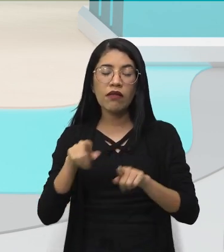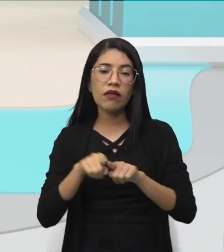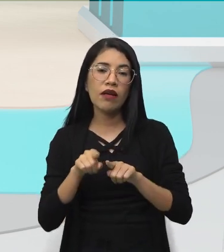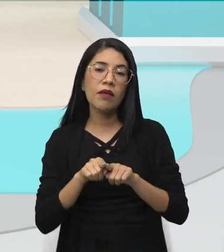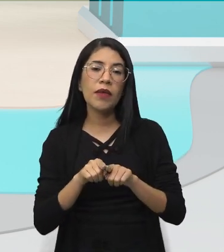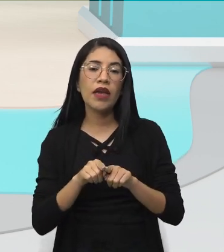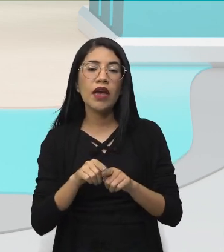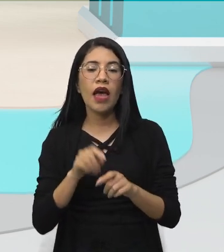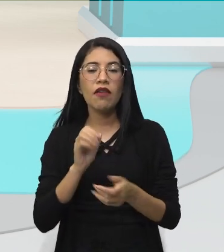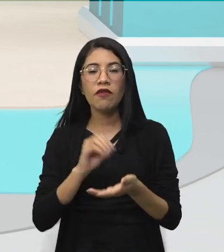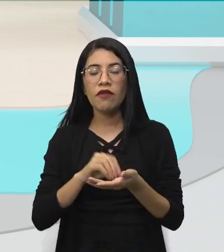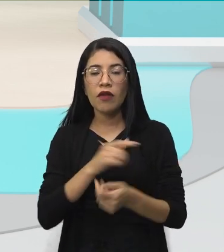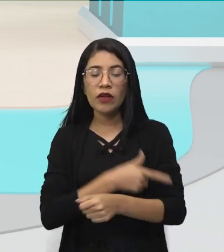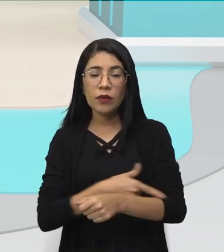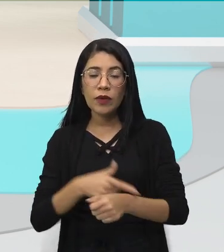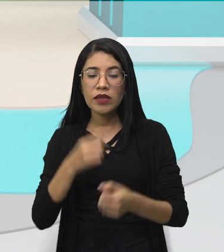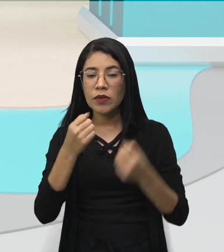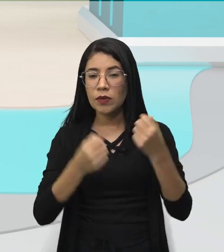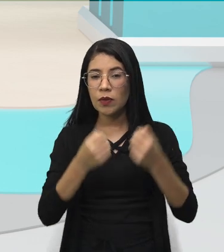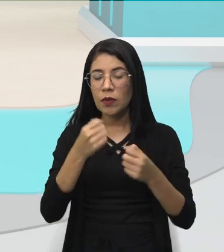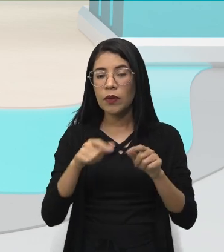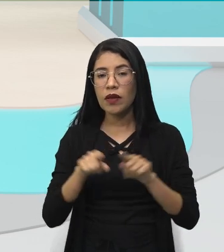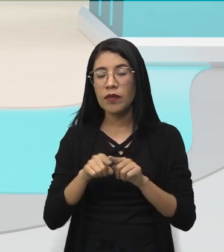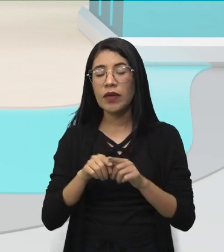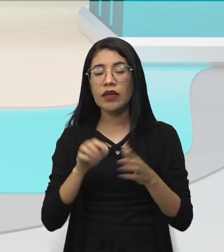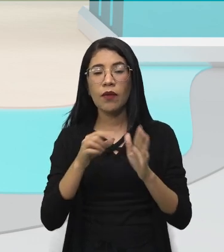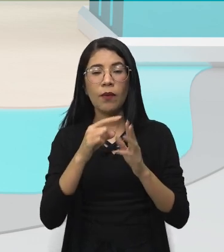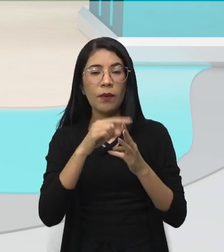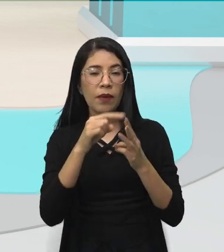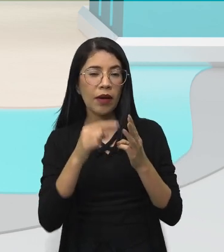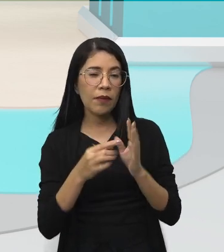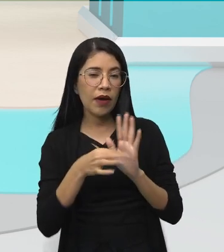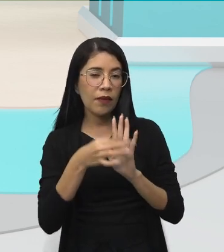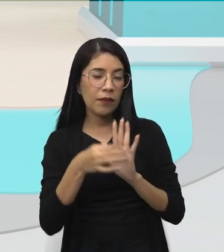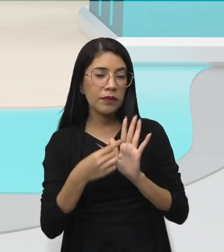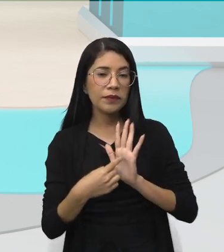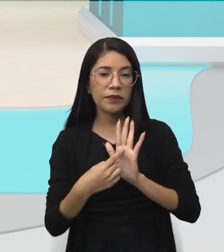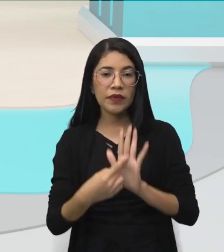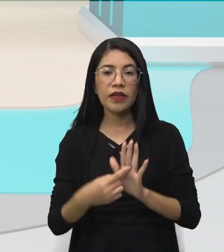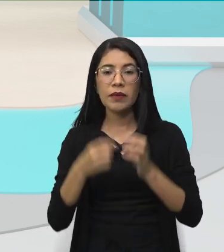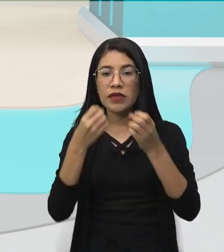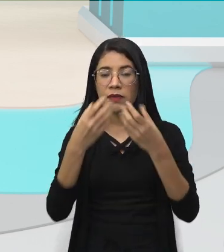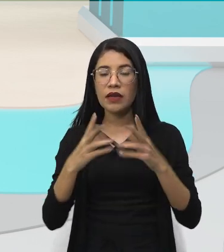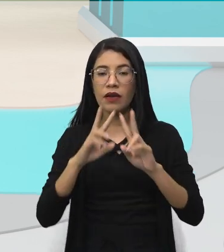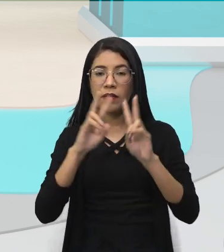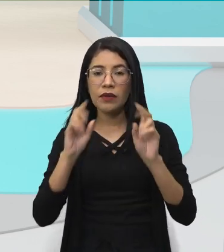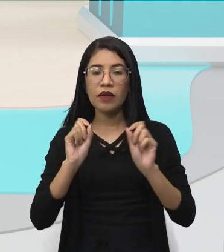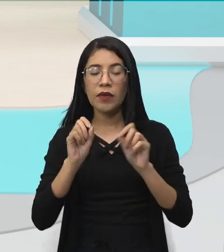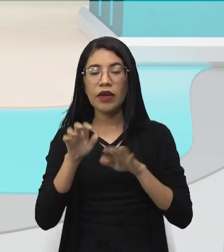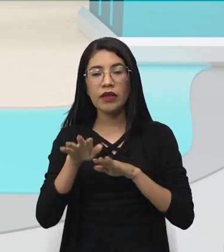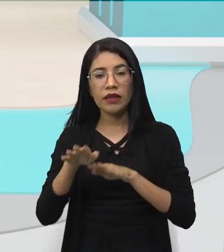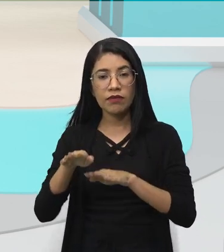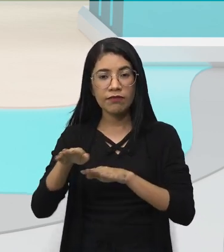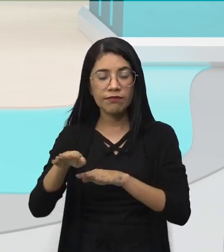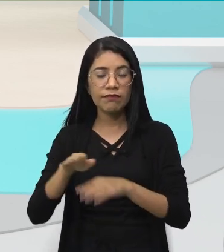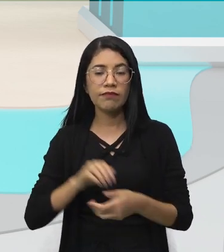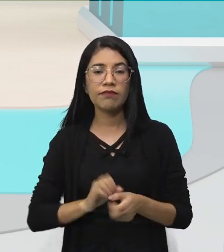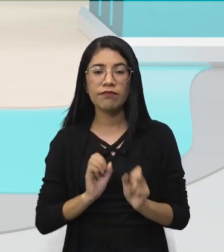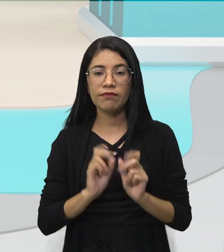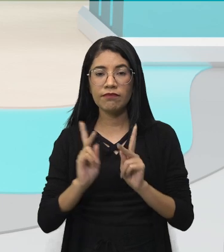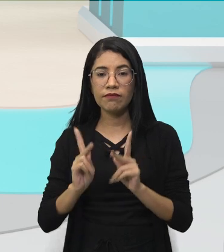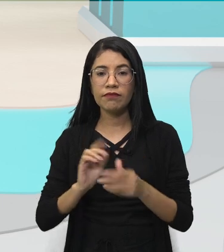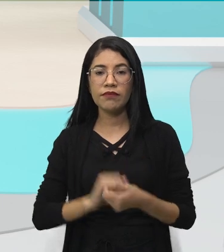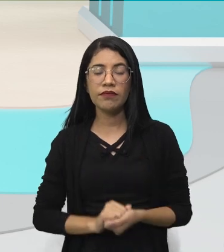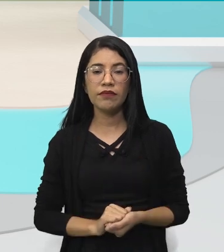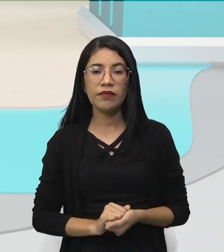dos próprios condutores, né? Então, veja os argumentos que ele apresenta aí para falar sobre o trânsito,